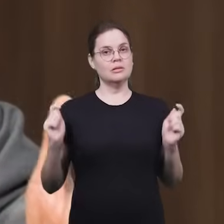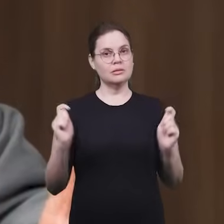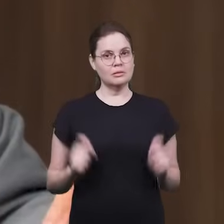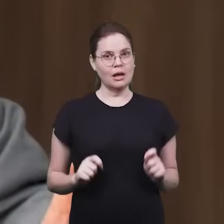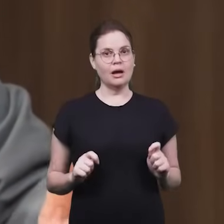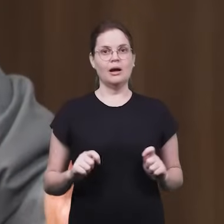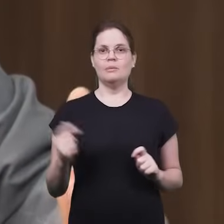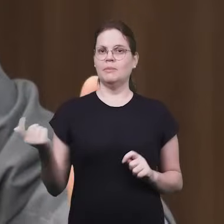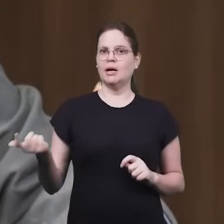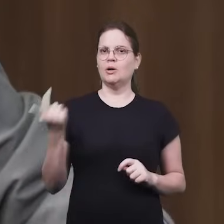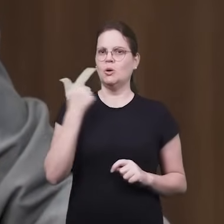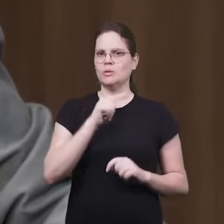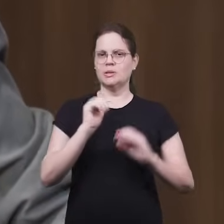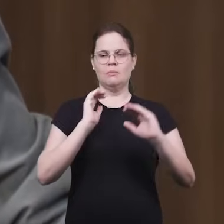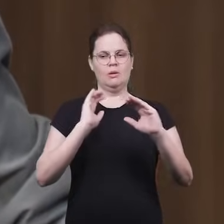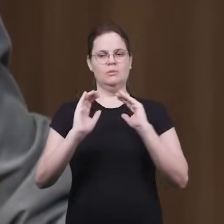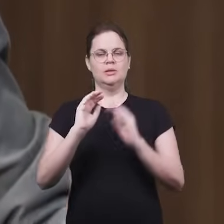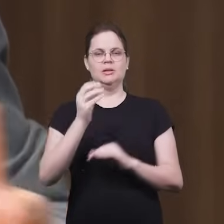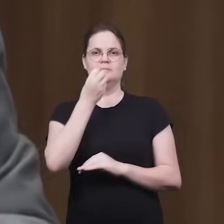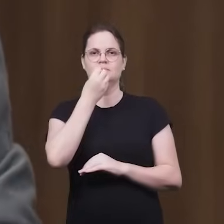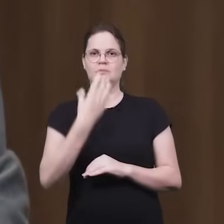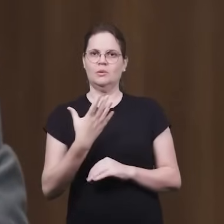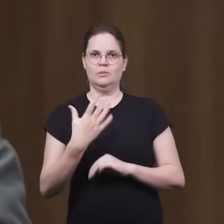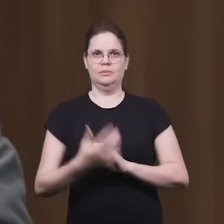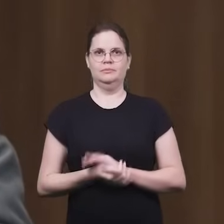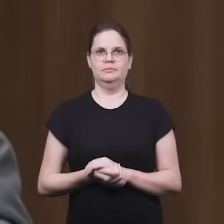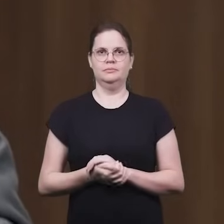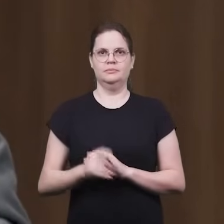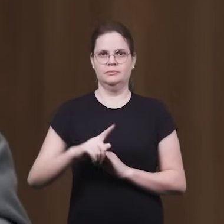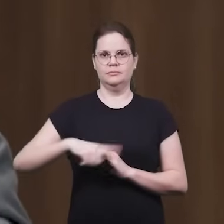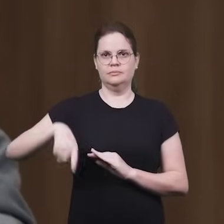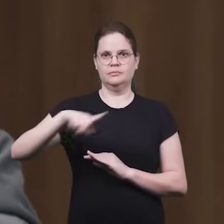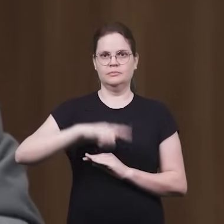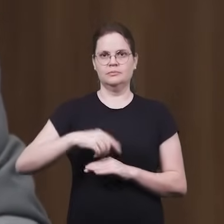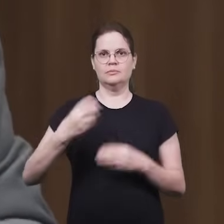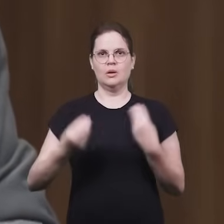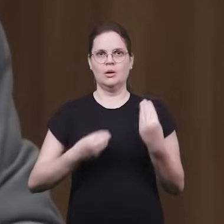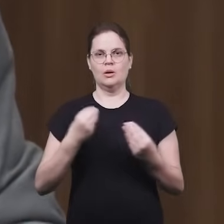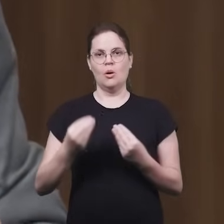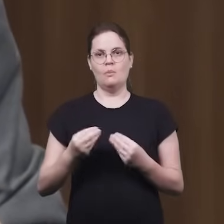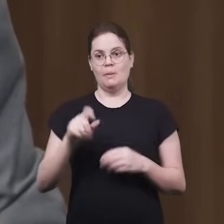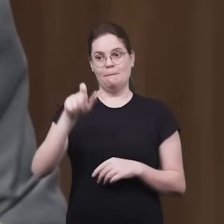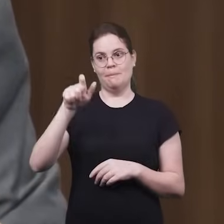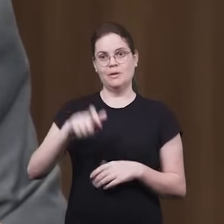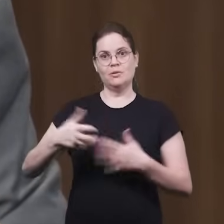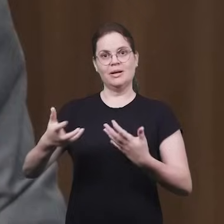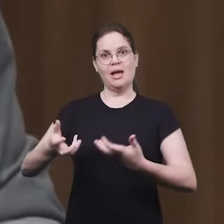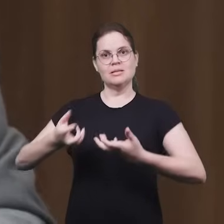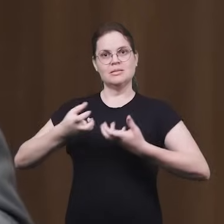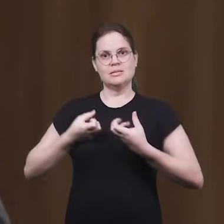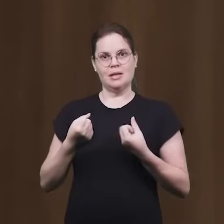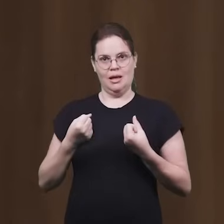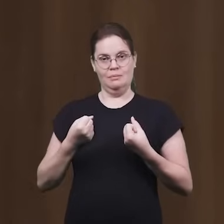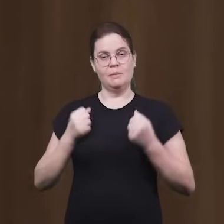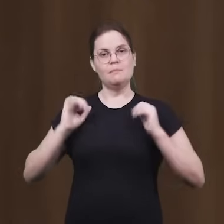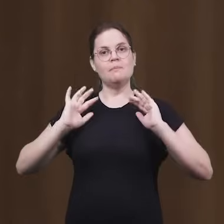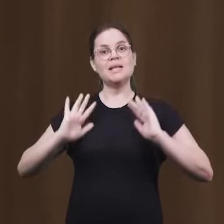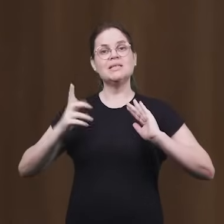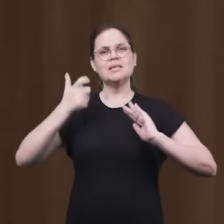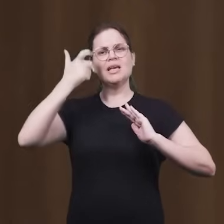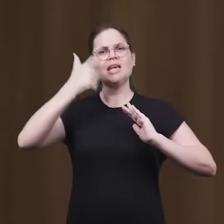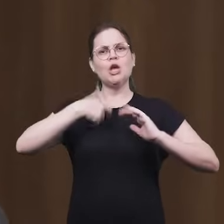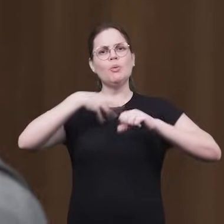a comunicação positiva. Então aqui nós estamos falando sobre o consumidor. E como